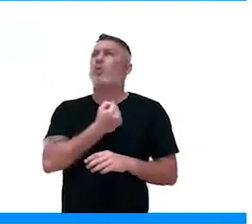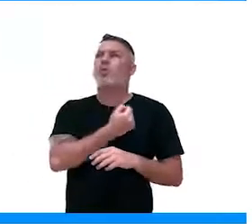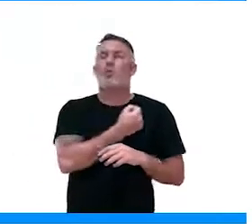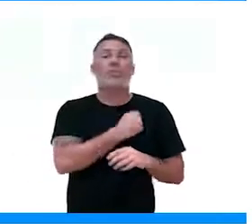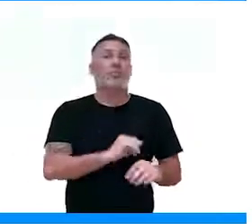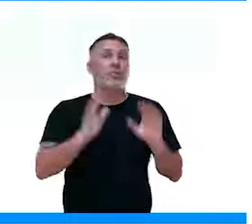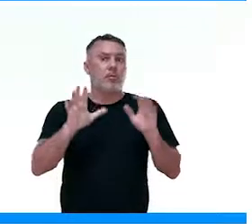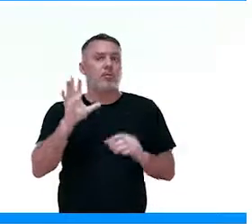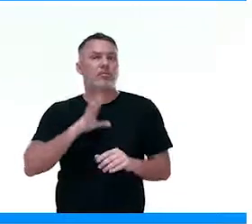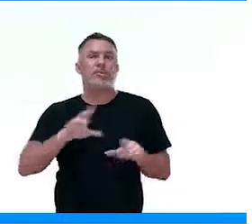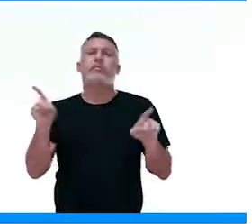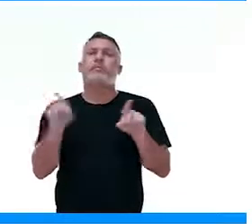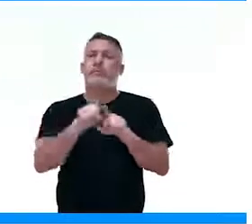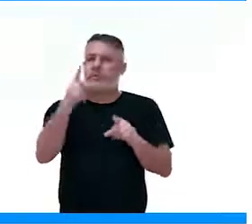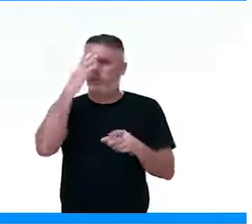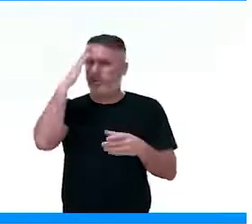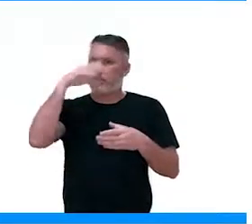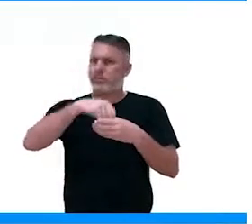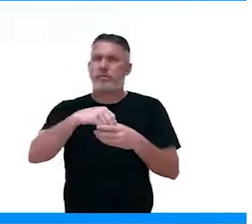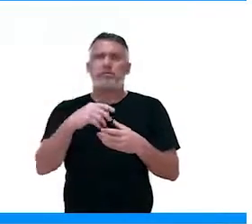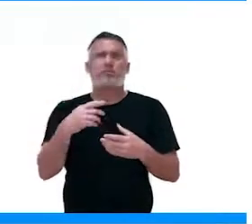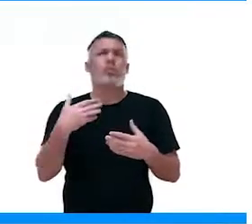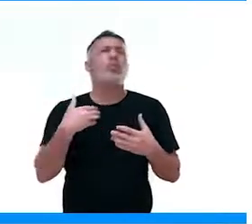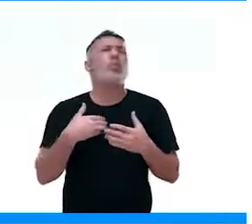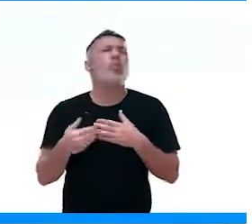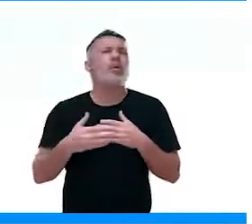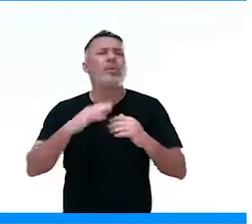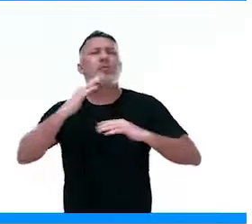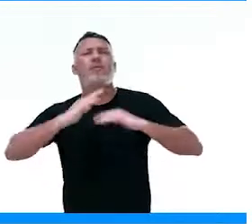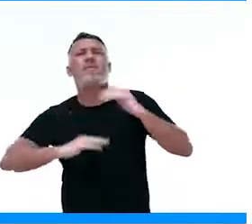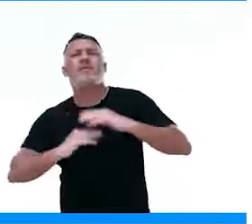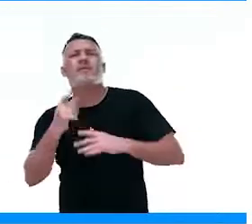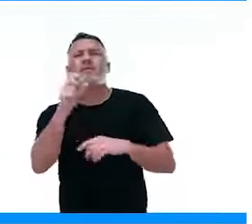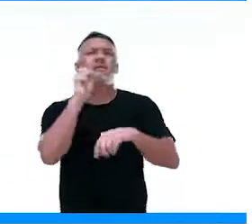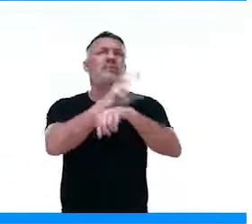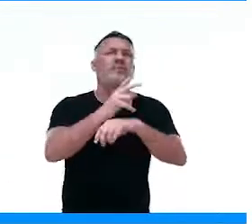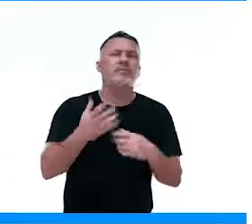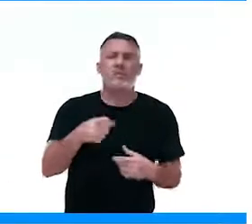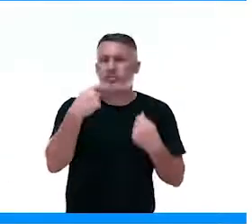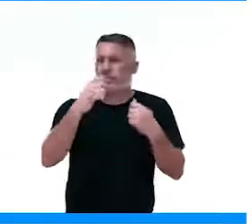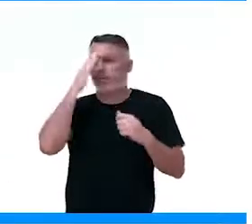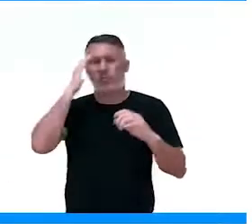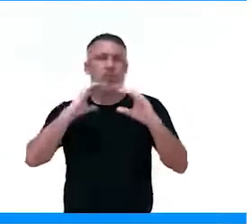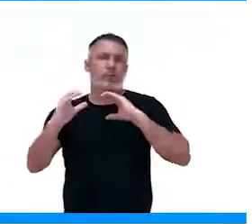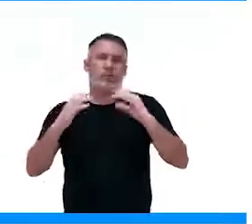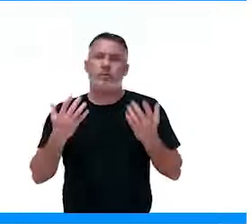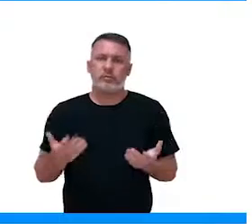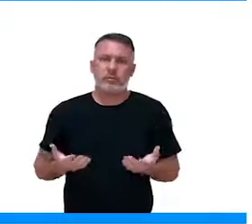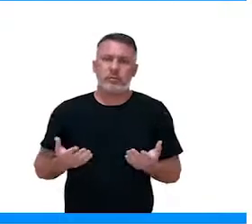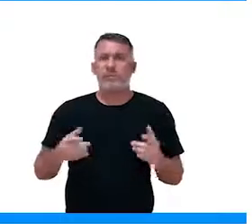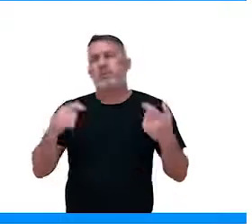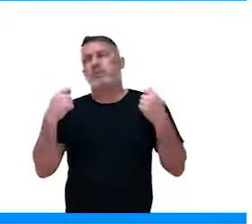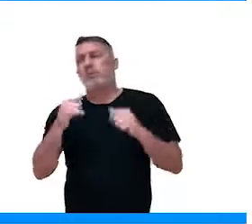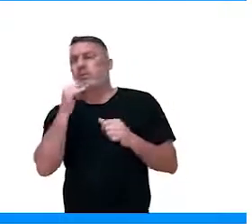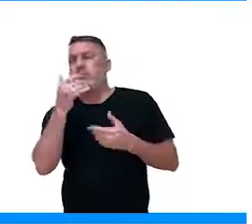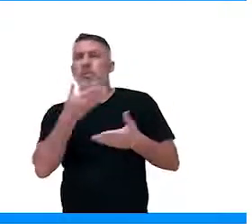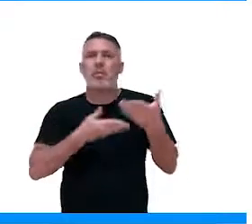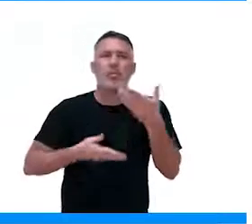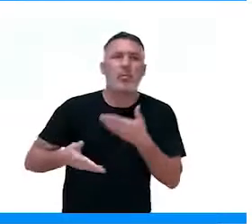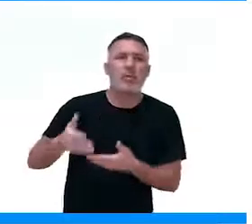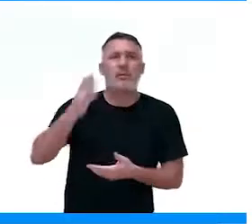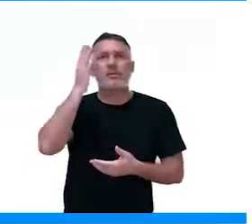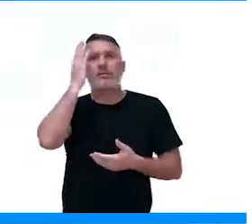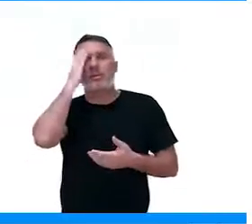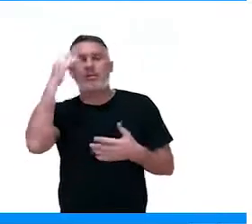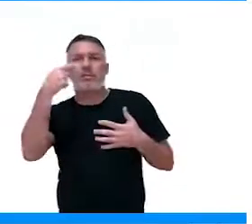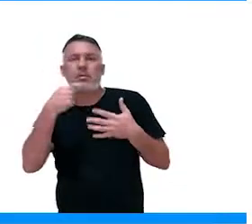em tudo, mas o português também está, né? Qualquer profissão que você atue, você precisa se comunicar, precisa